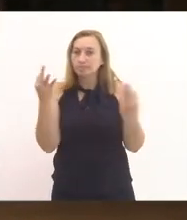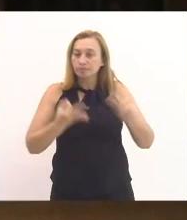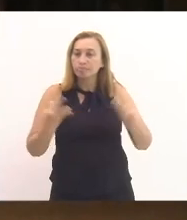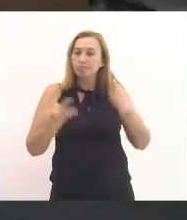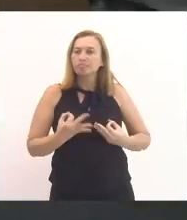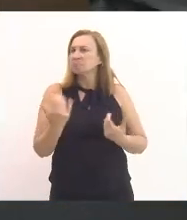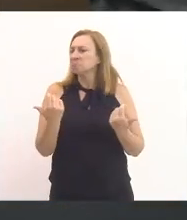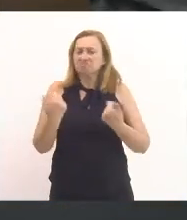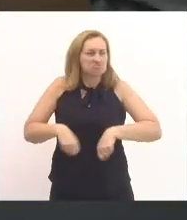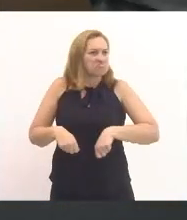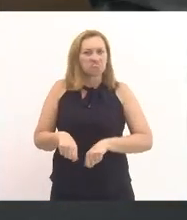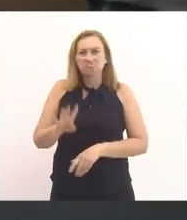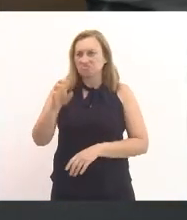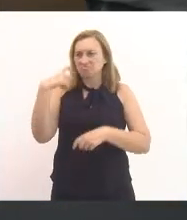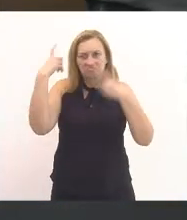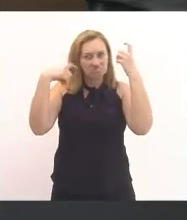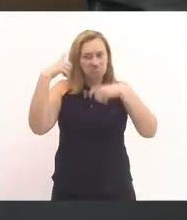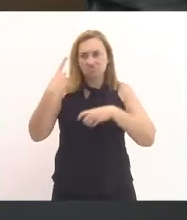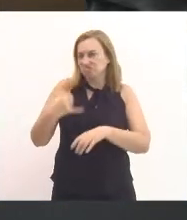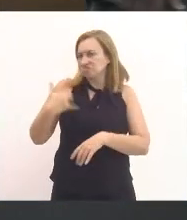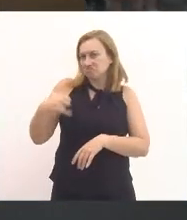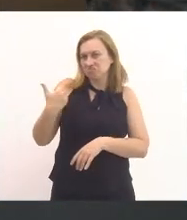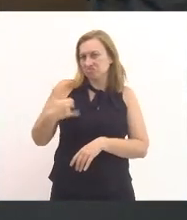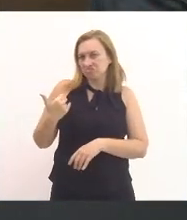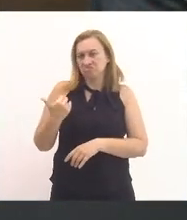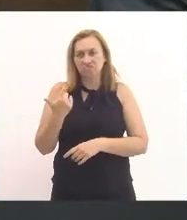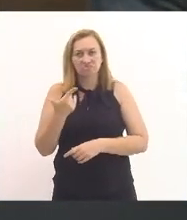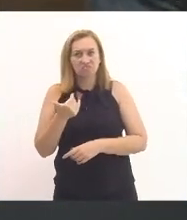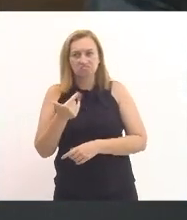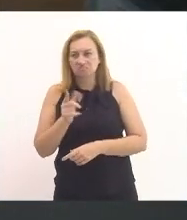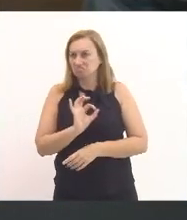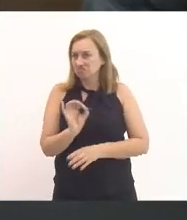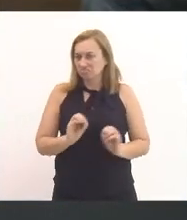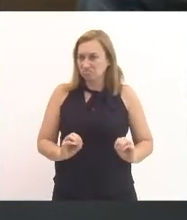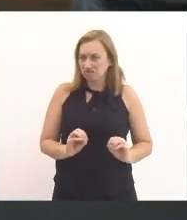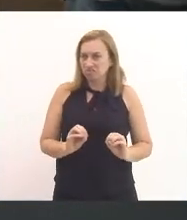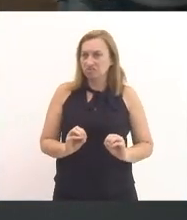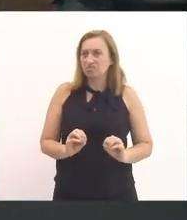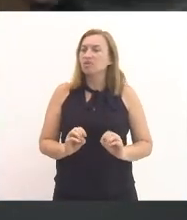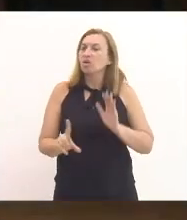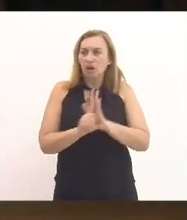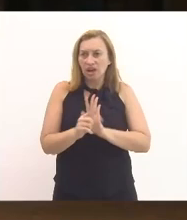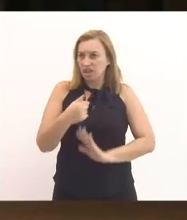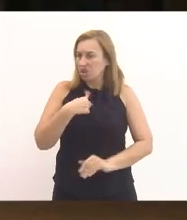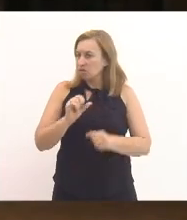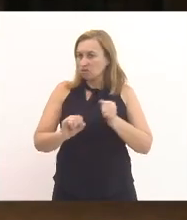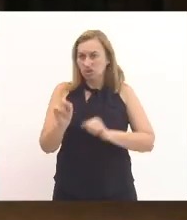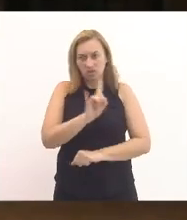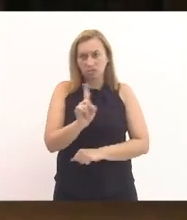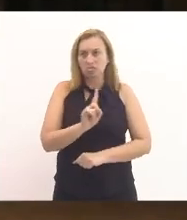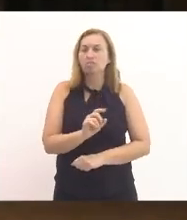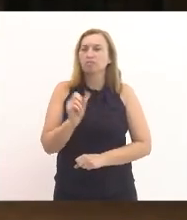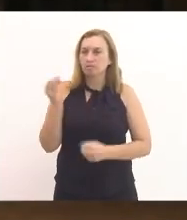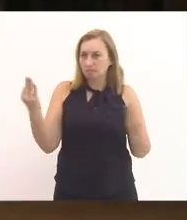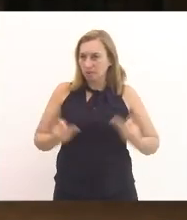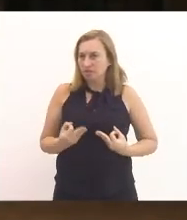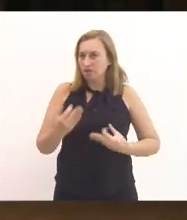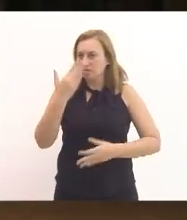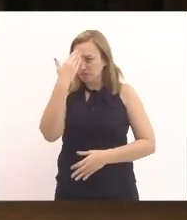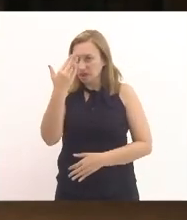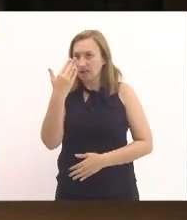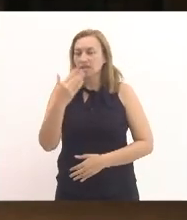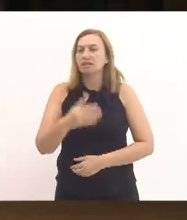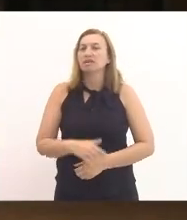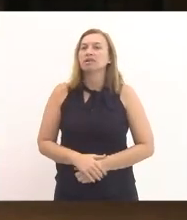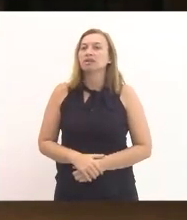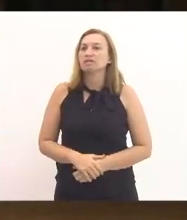então não precisa se preocupar com a questão da idade do do equipamento é isso é com a lei que eu fiz não perfeito era só